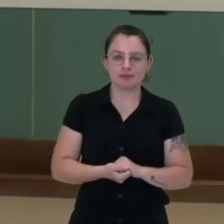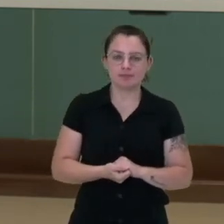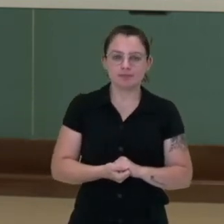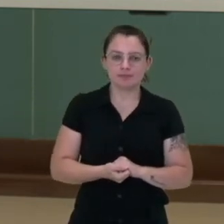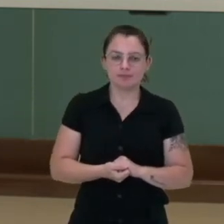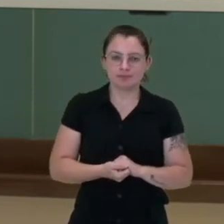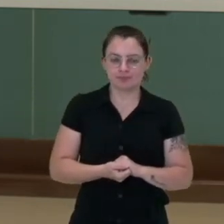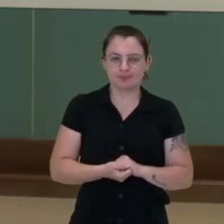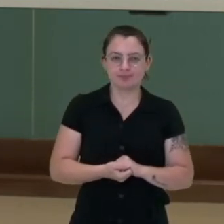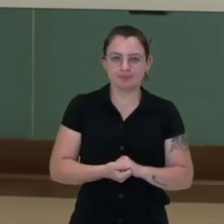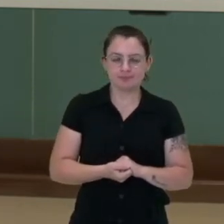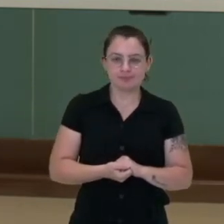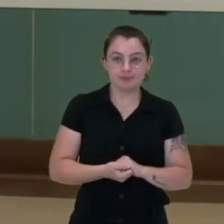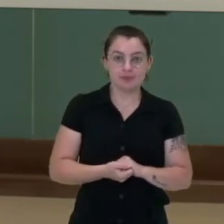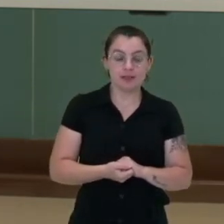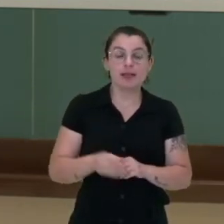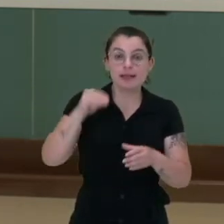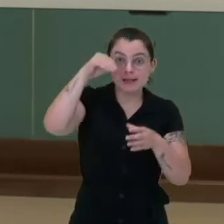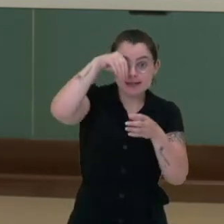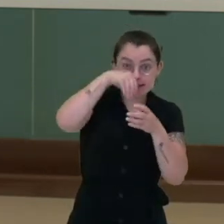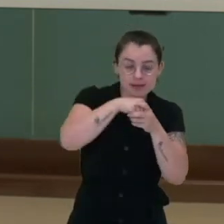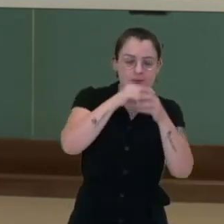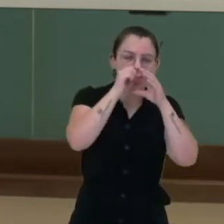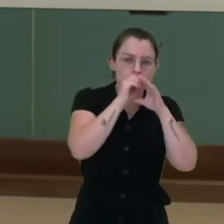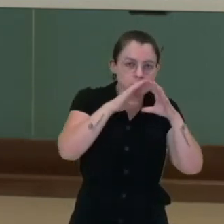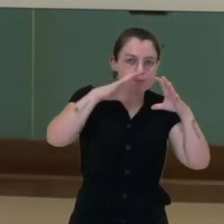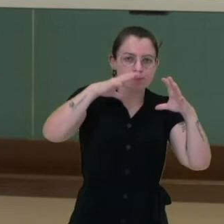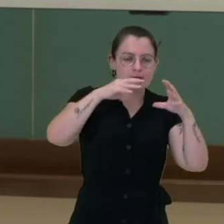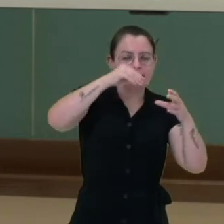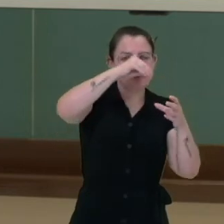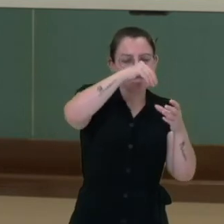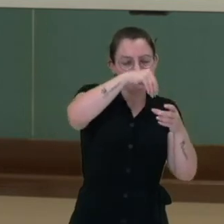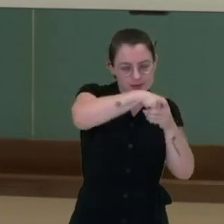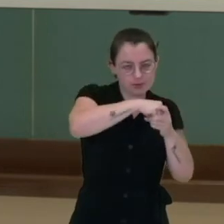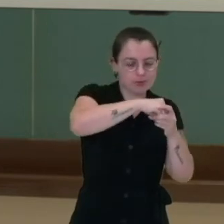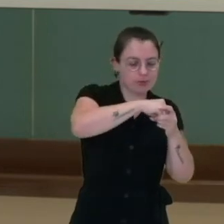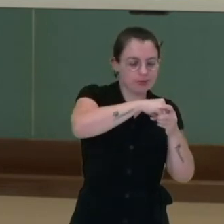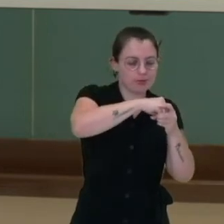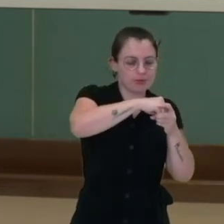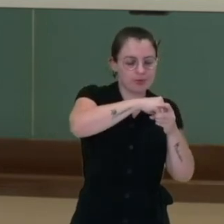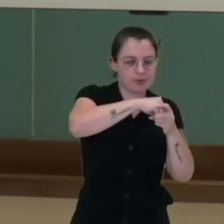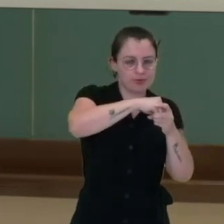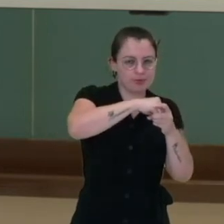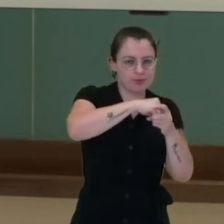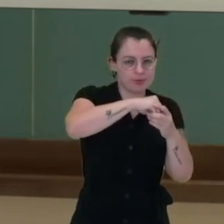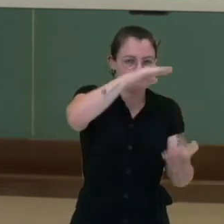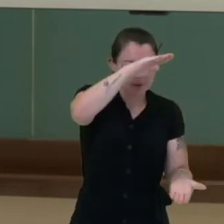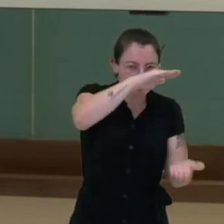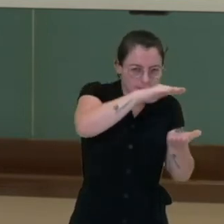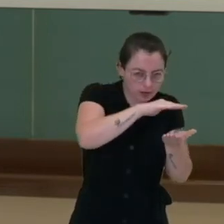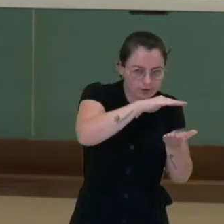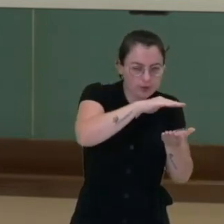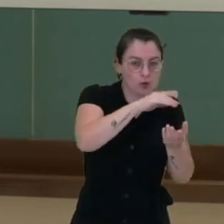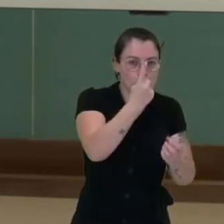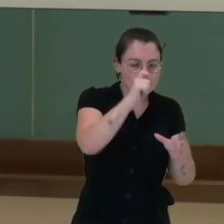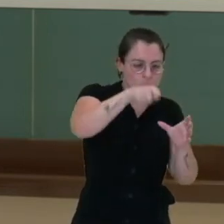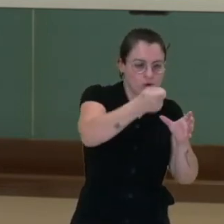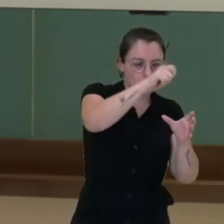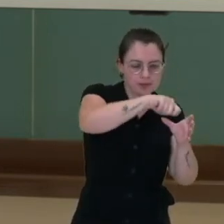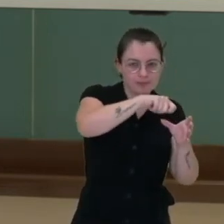Então, na bexiga que vai na garrafa menor, 1 colher de bicarbonato de sódio. Na garrafa